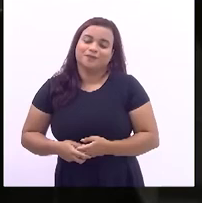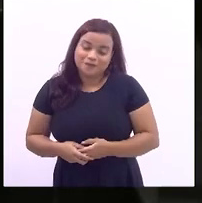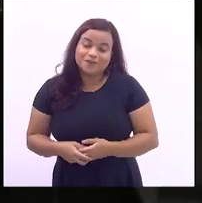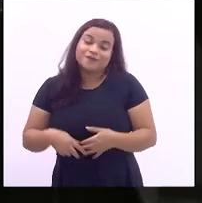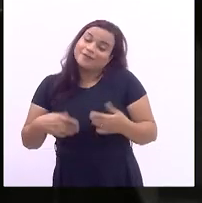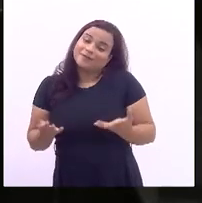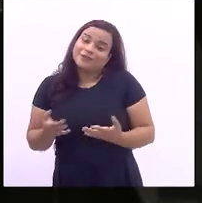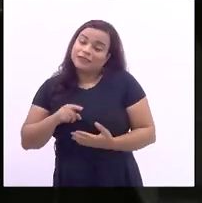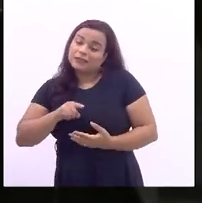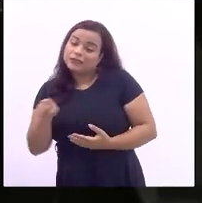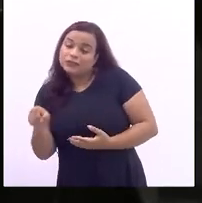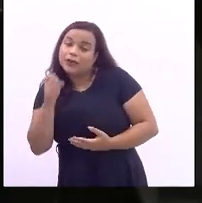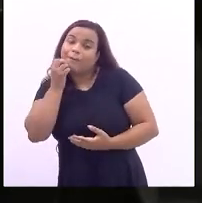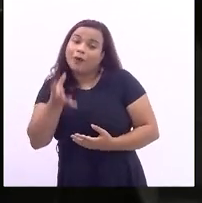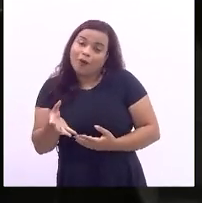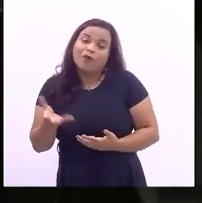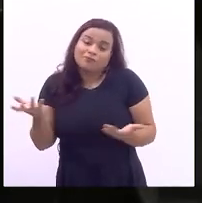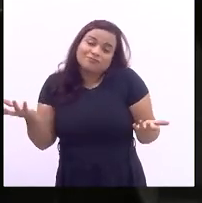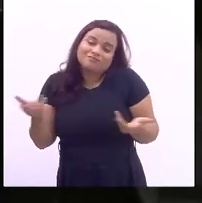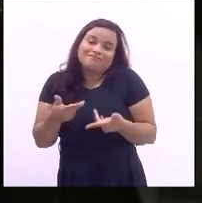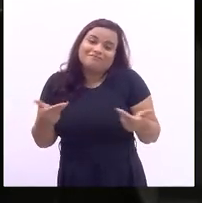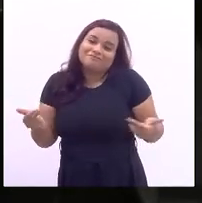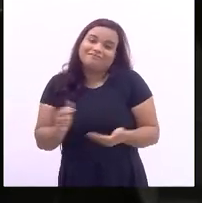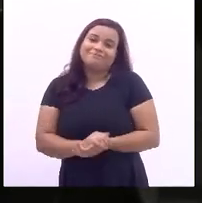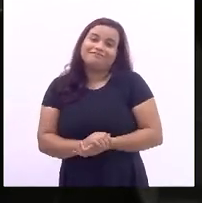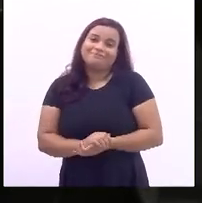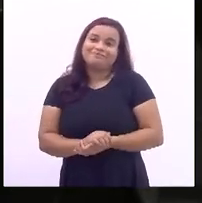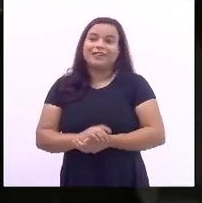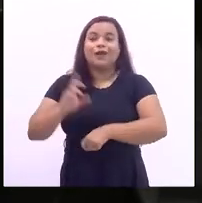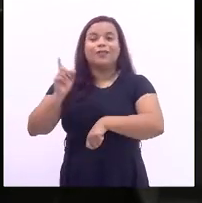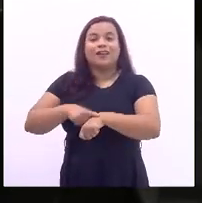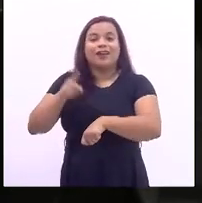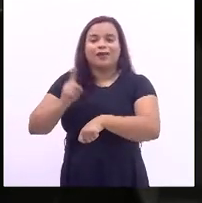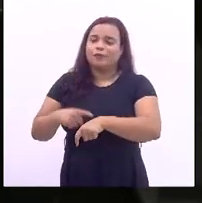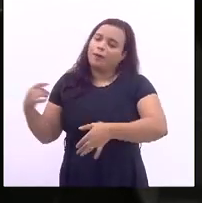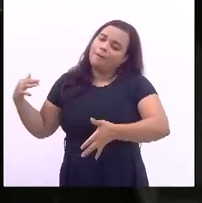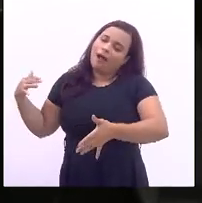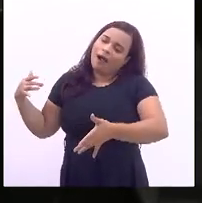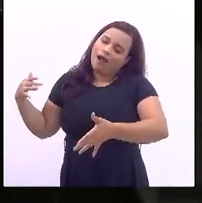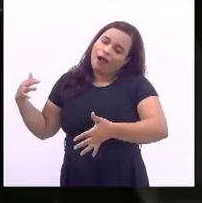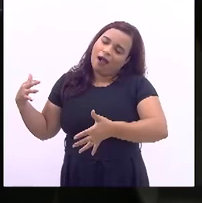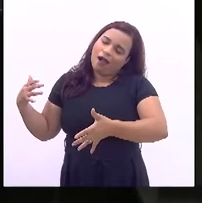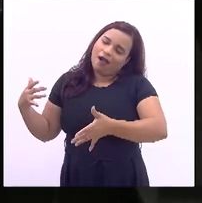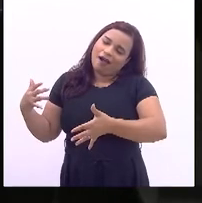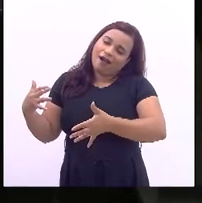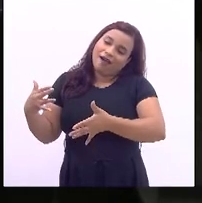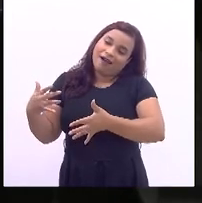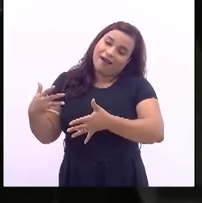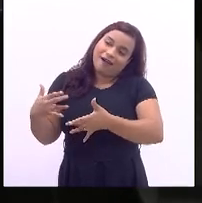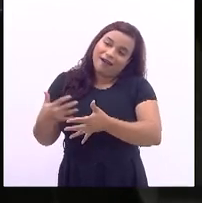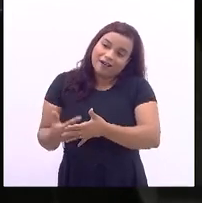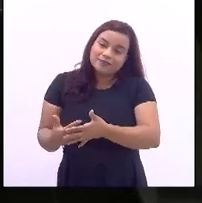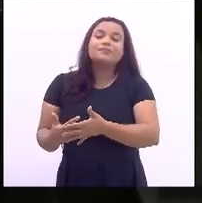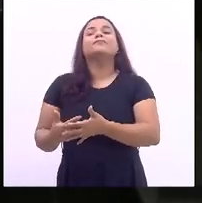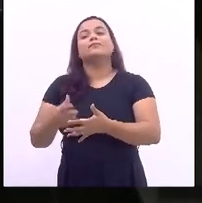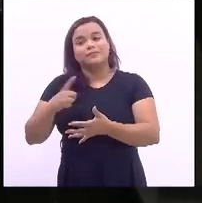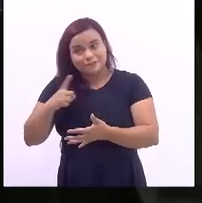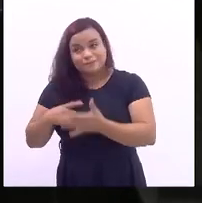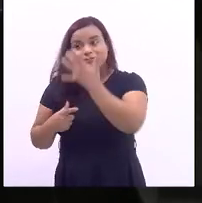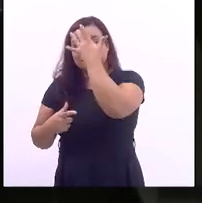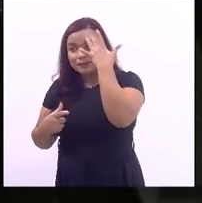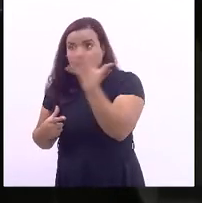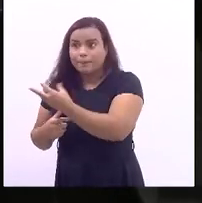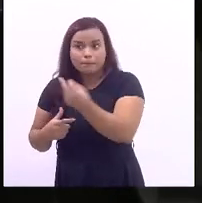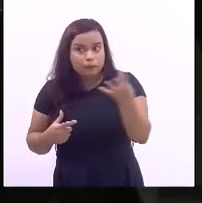positivo o tempo vai chegando Oi e um punhado de gente